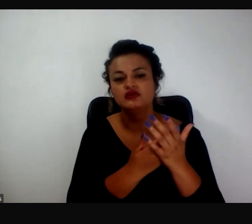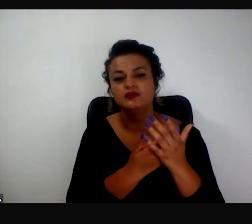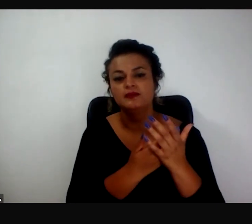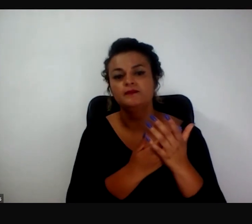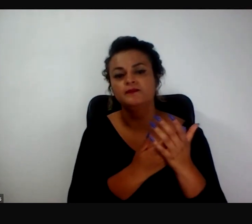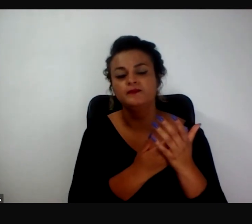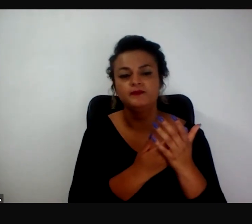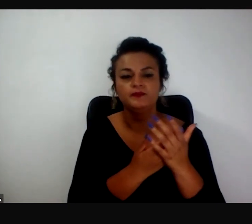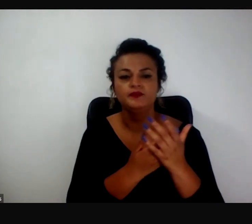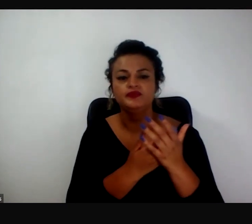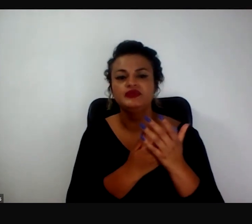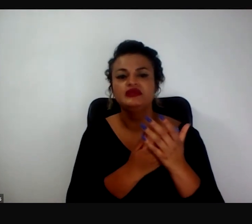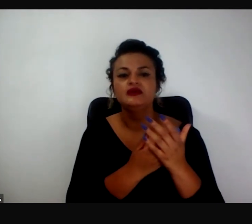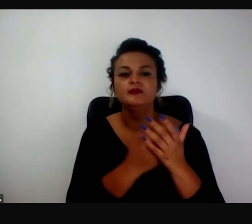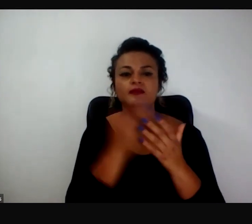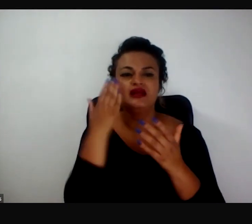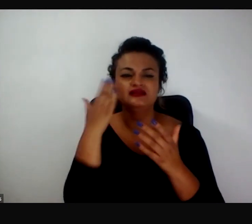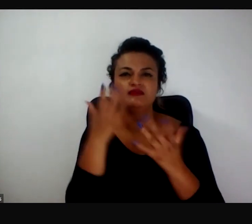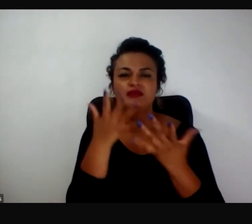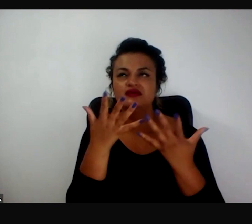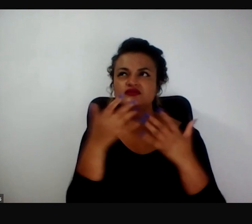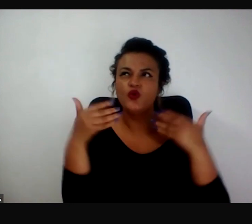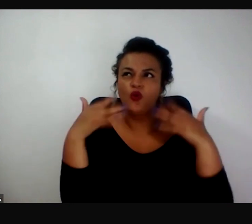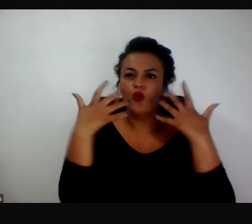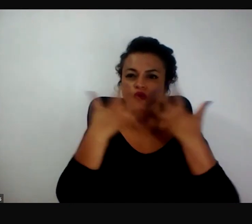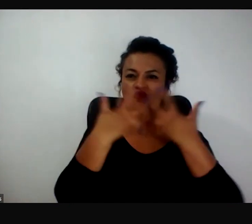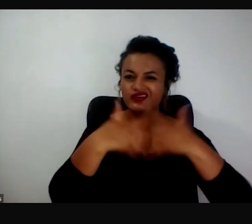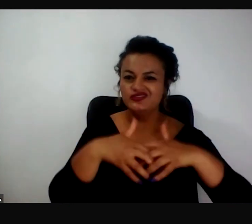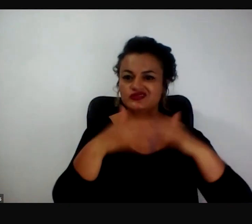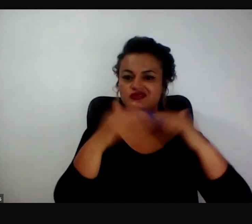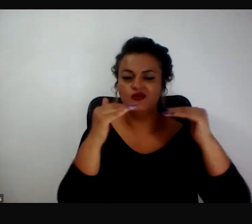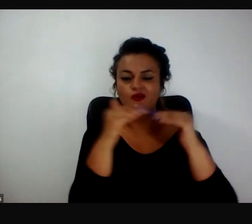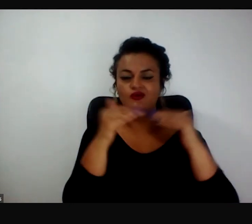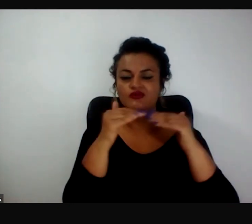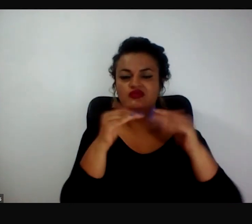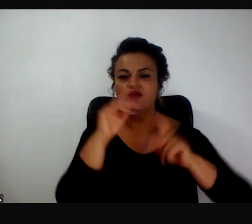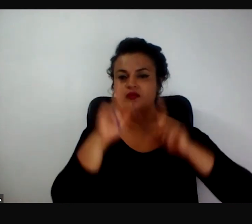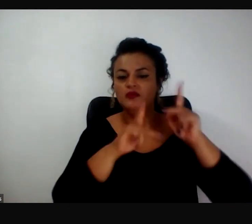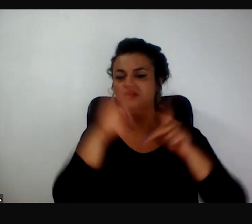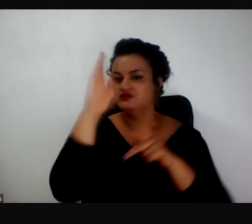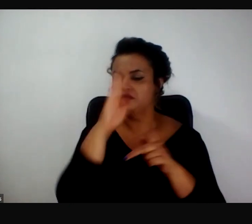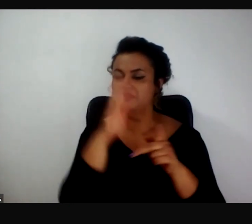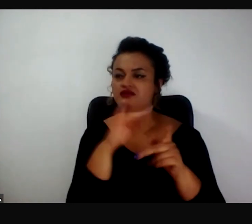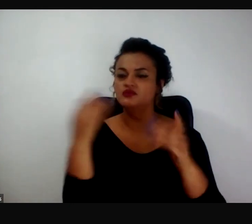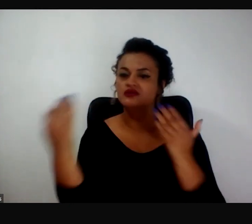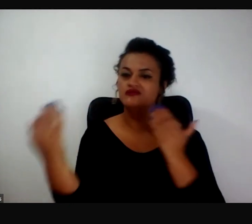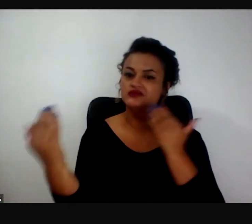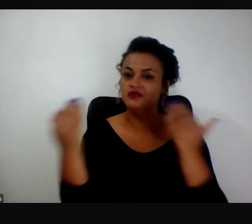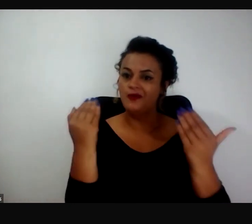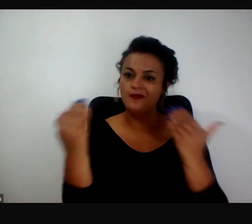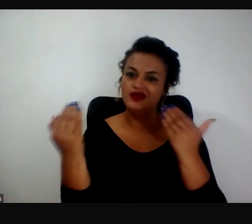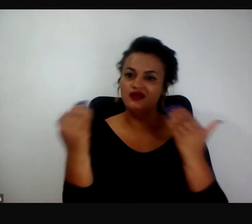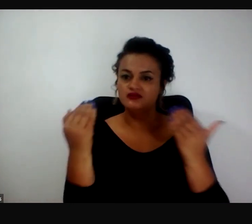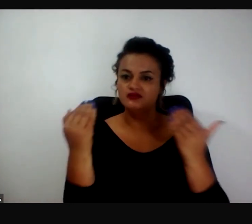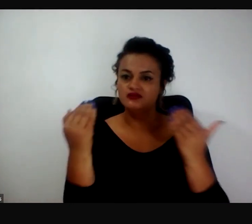ter um pouco mais de convergência com a ideia brasileira, depois podemos comparar melhor, mas vou